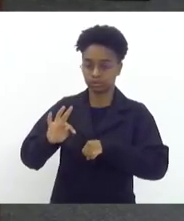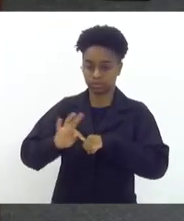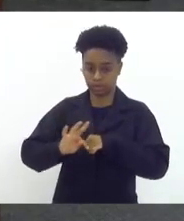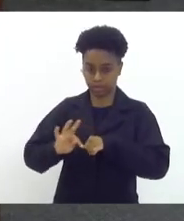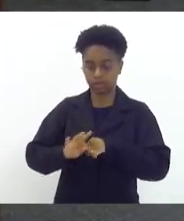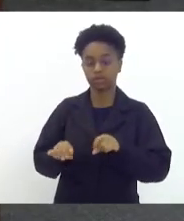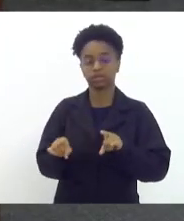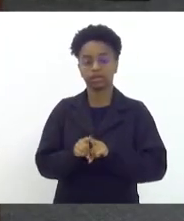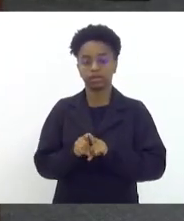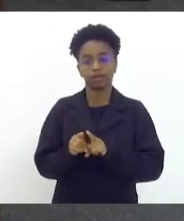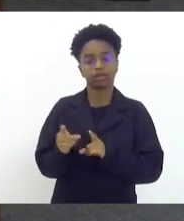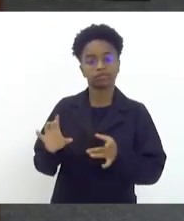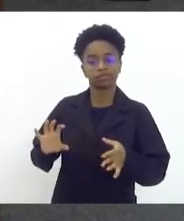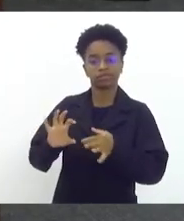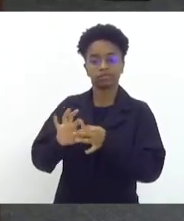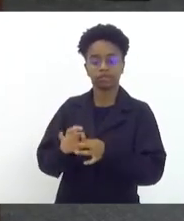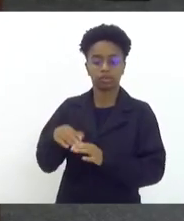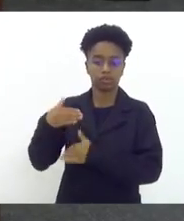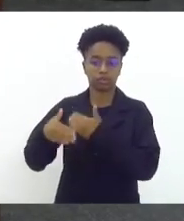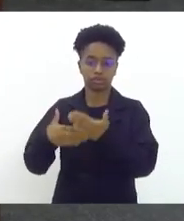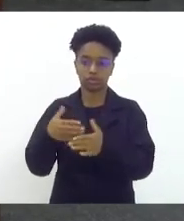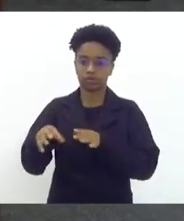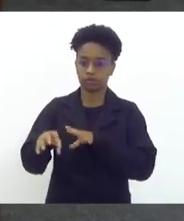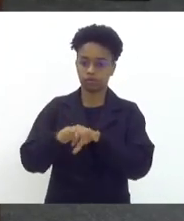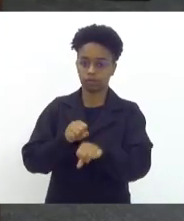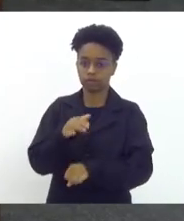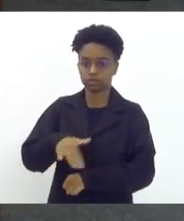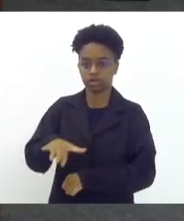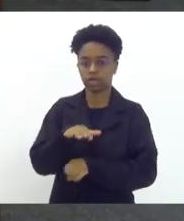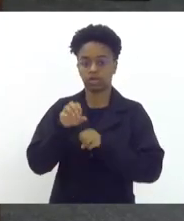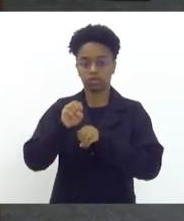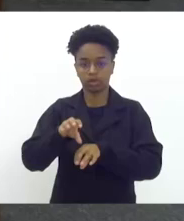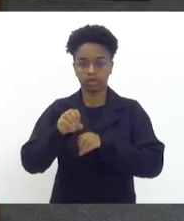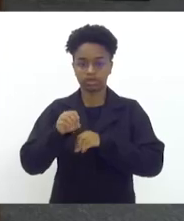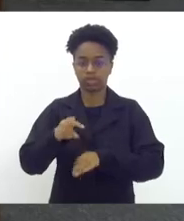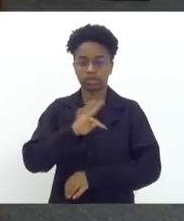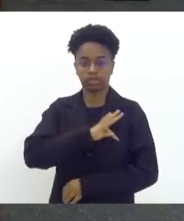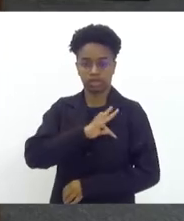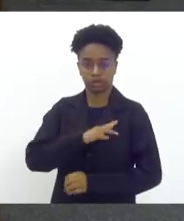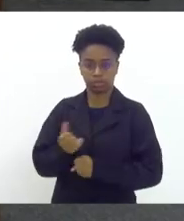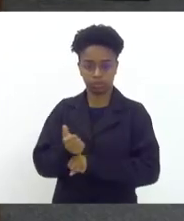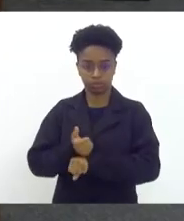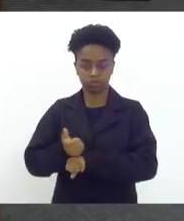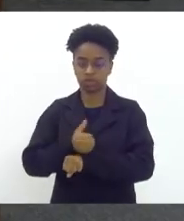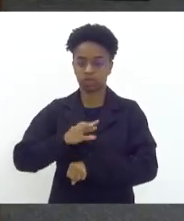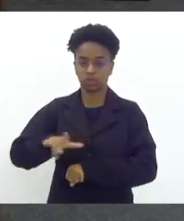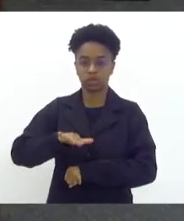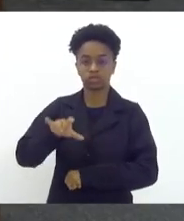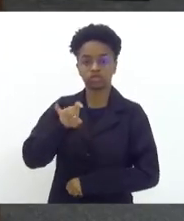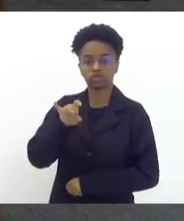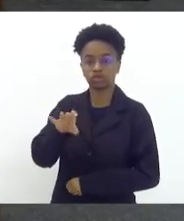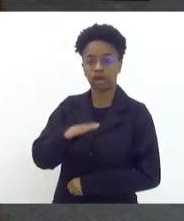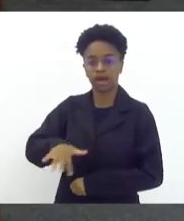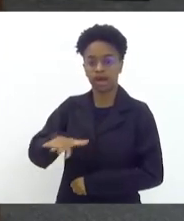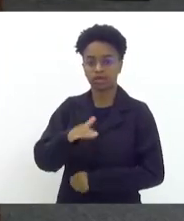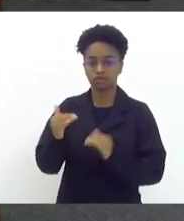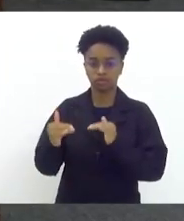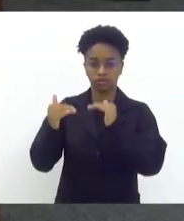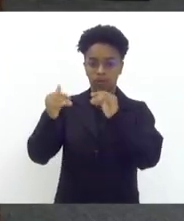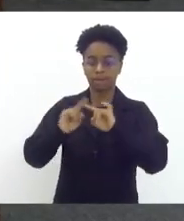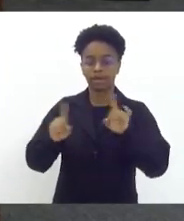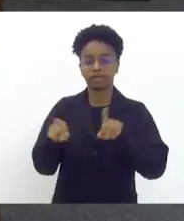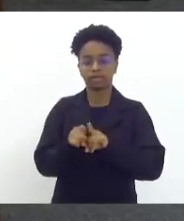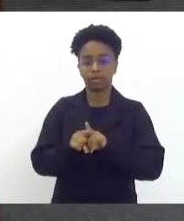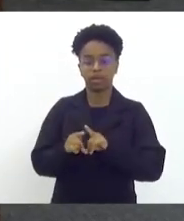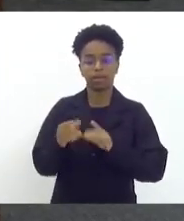bem como integrar o processo de formação de educação técnico profissional não só com ensino superior mas com programas de